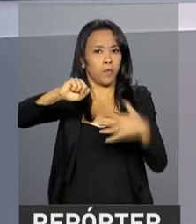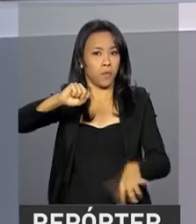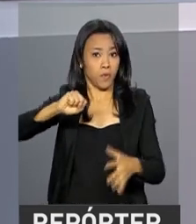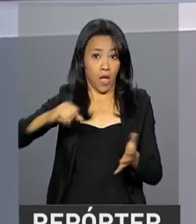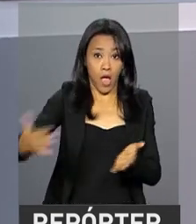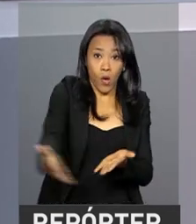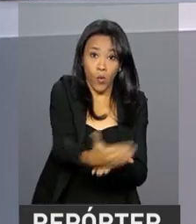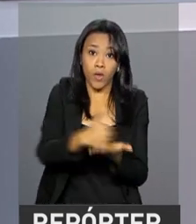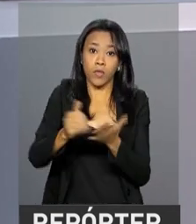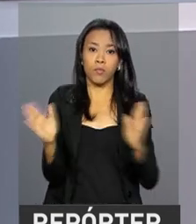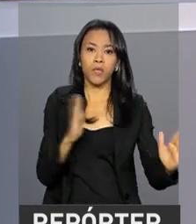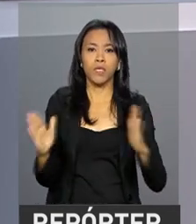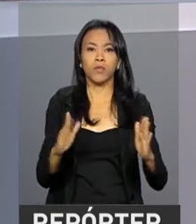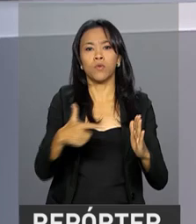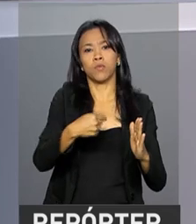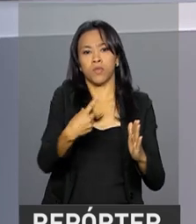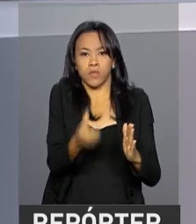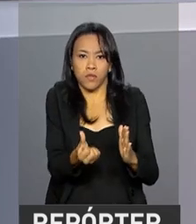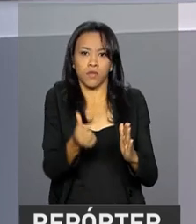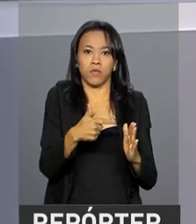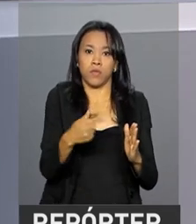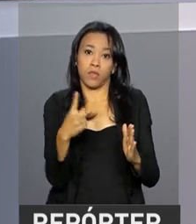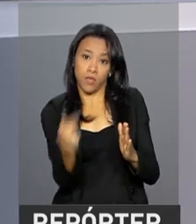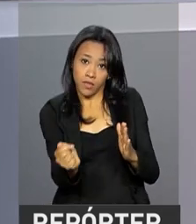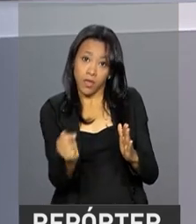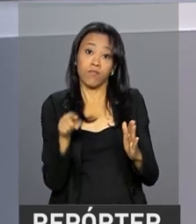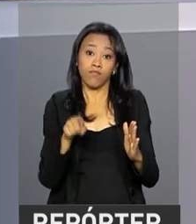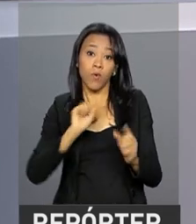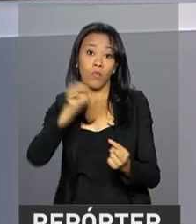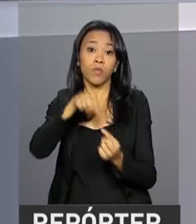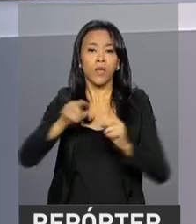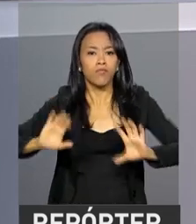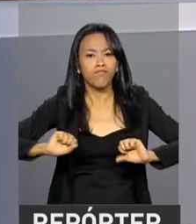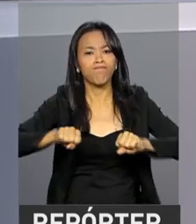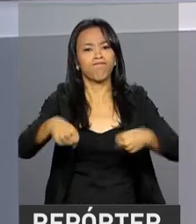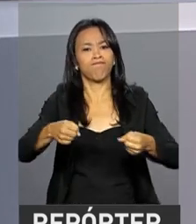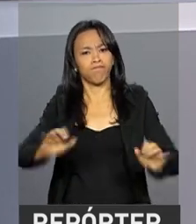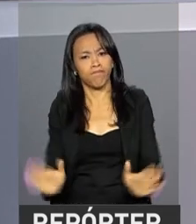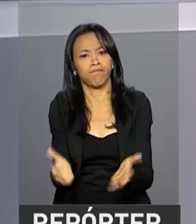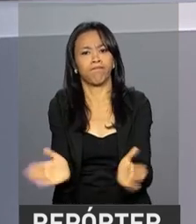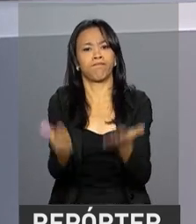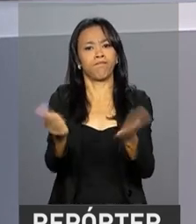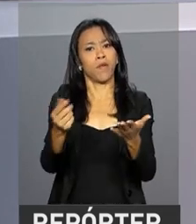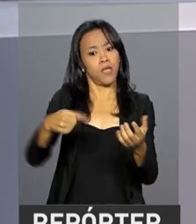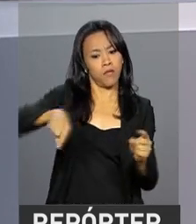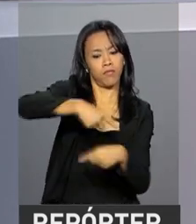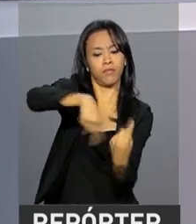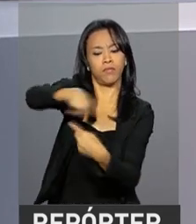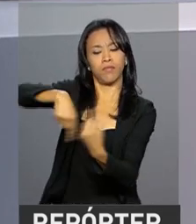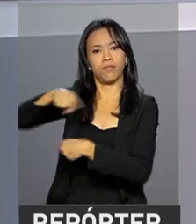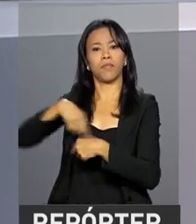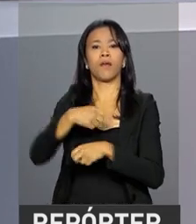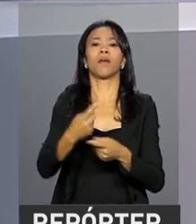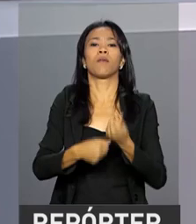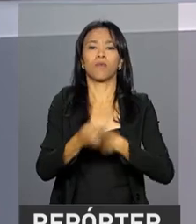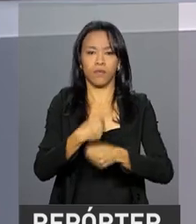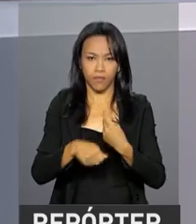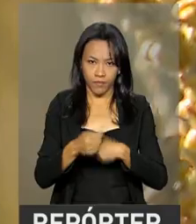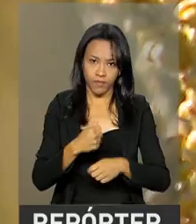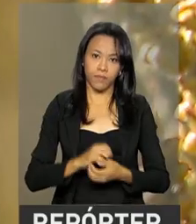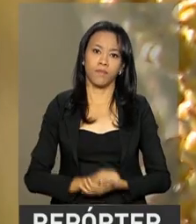período 2016/2017 promete impulsionar o crescimento do país e movimentar a